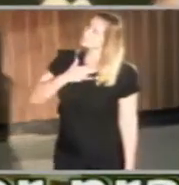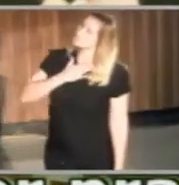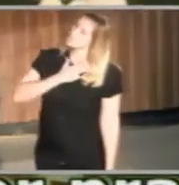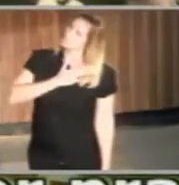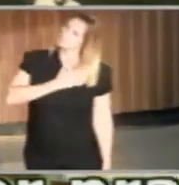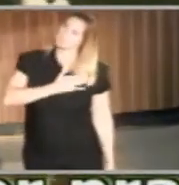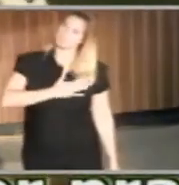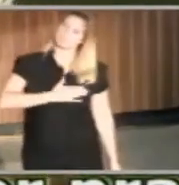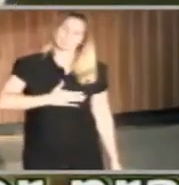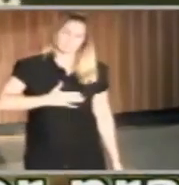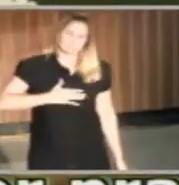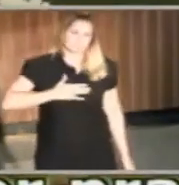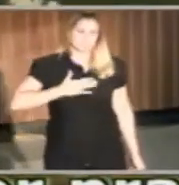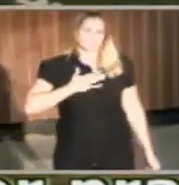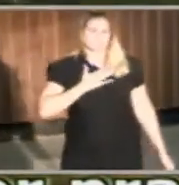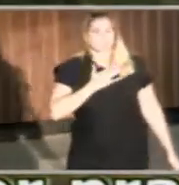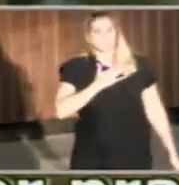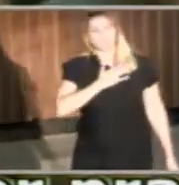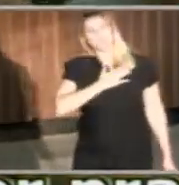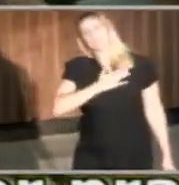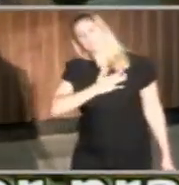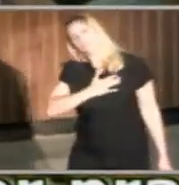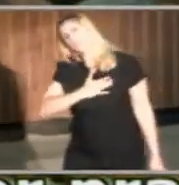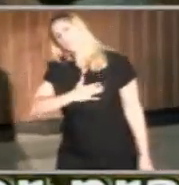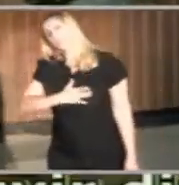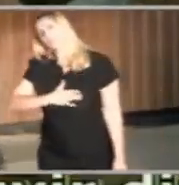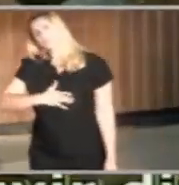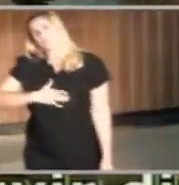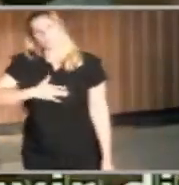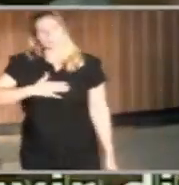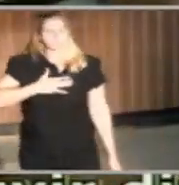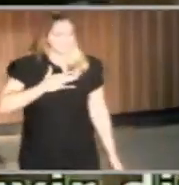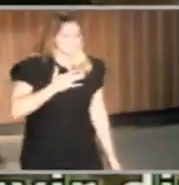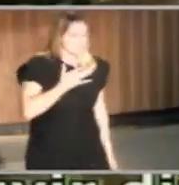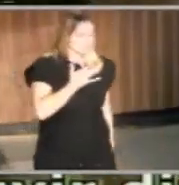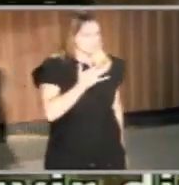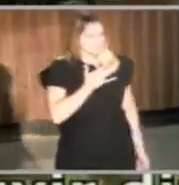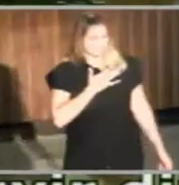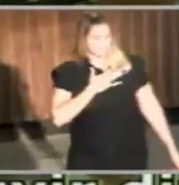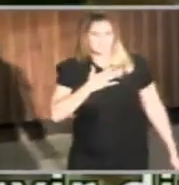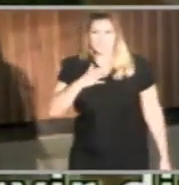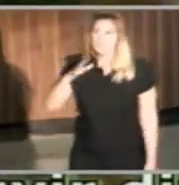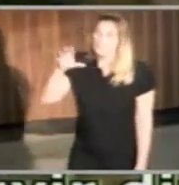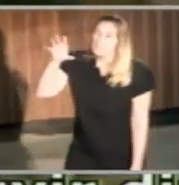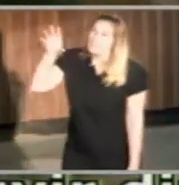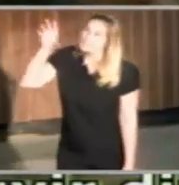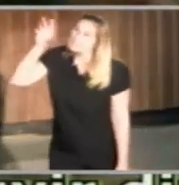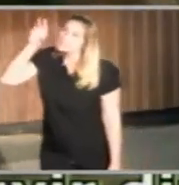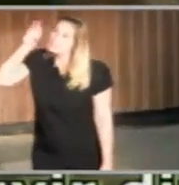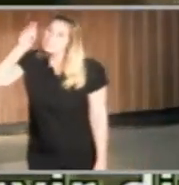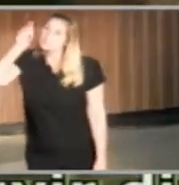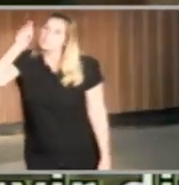Qual maior prazer que lhe ouvi